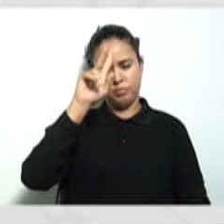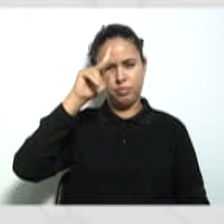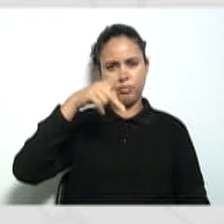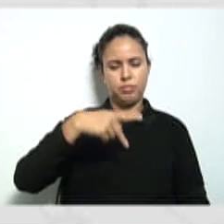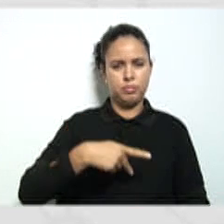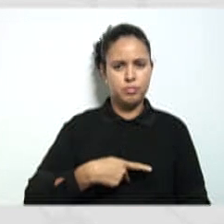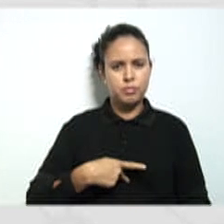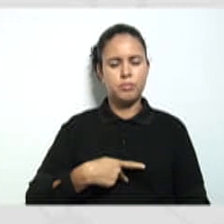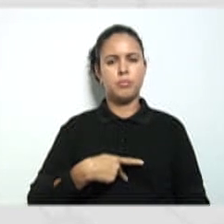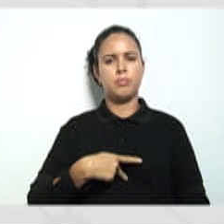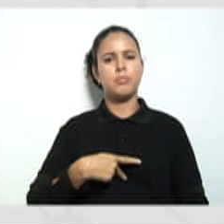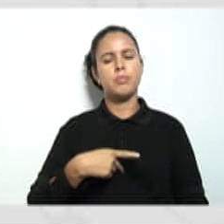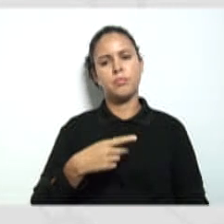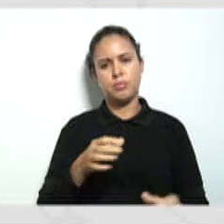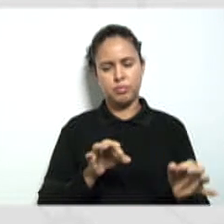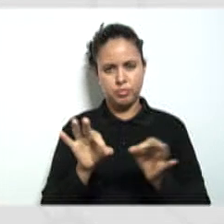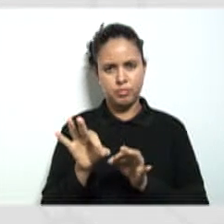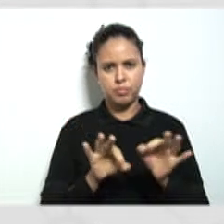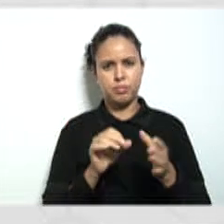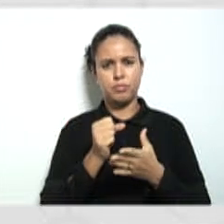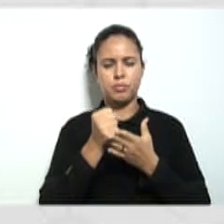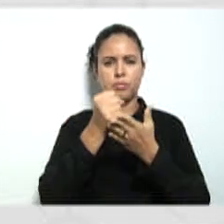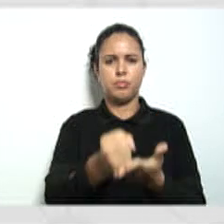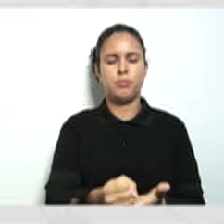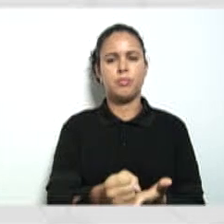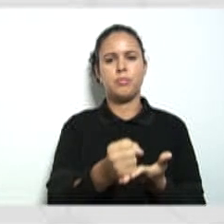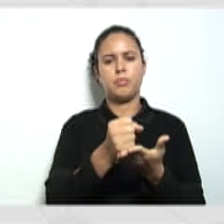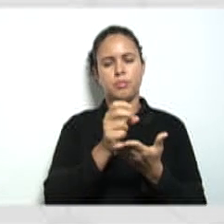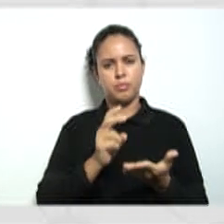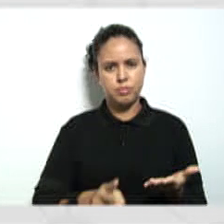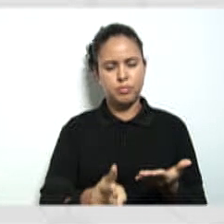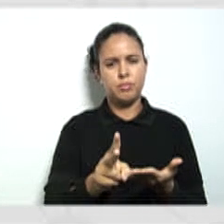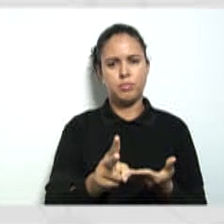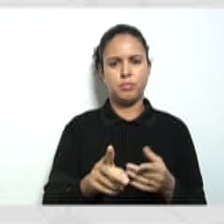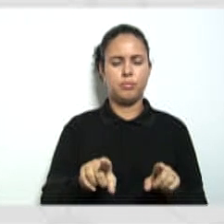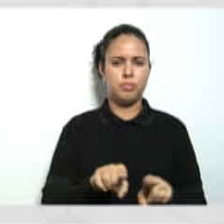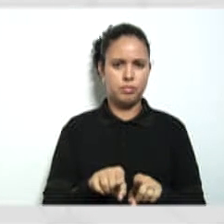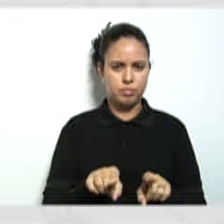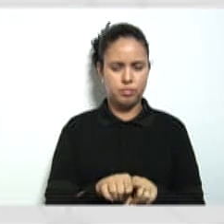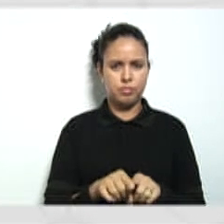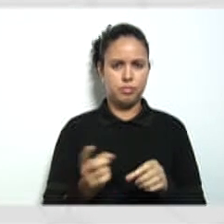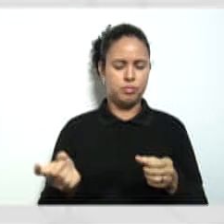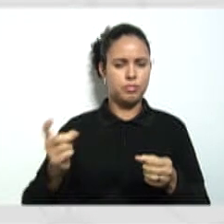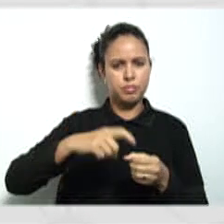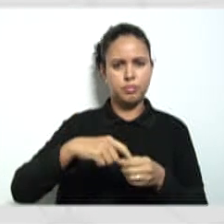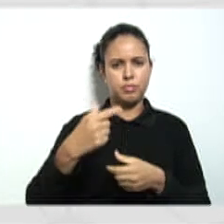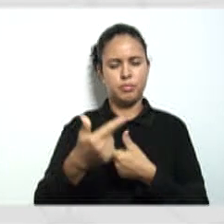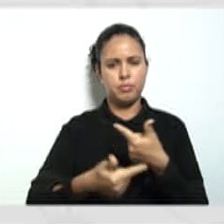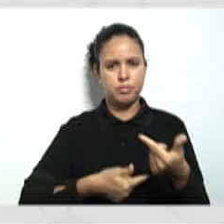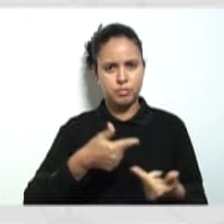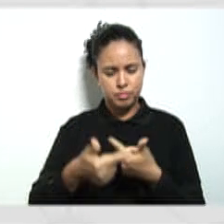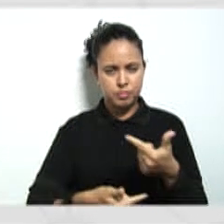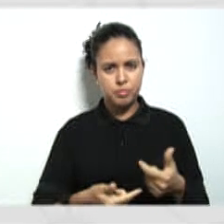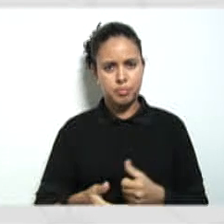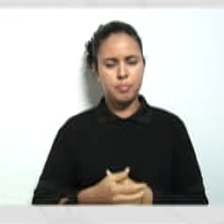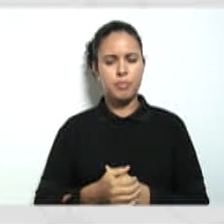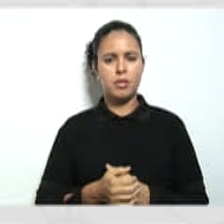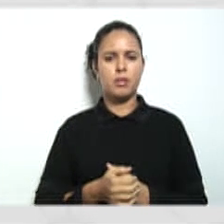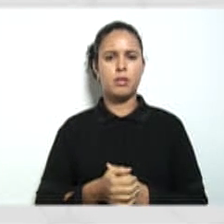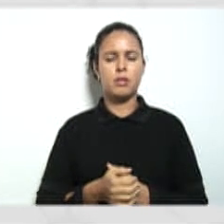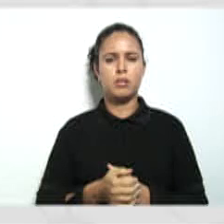cooperativas prestadoras de serviços para gerar, manter ou recuperar postos de trabalho. Nessa situação, não há